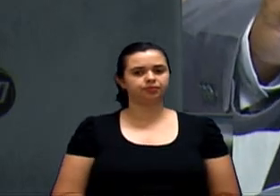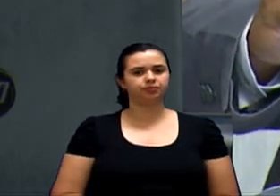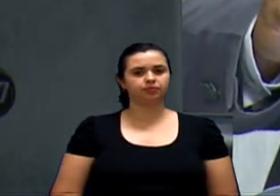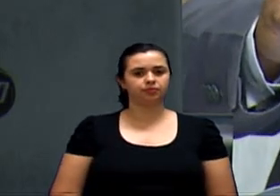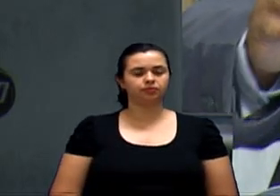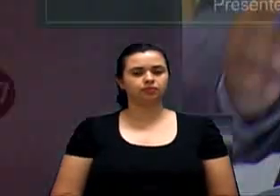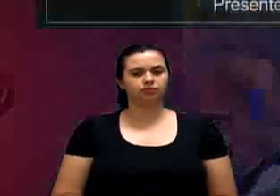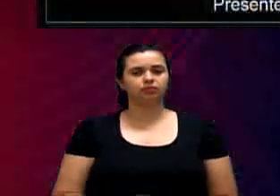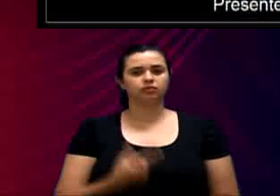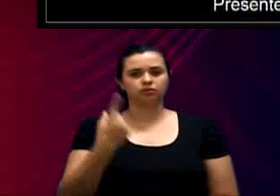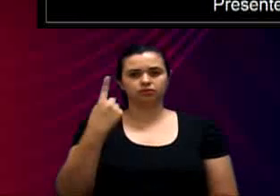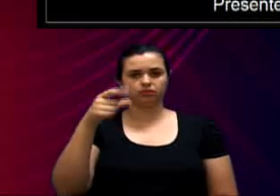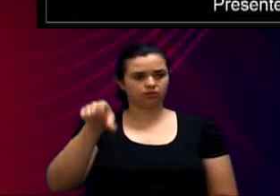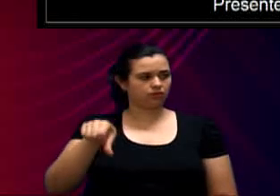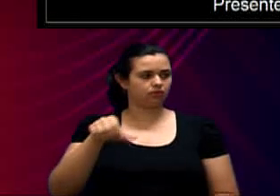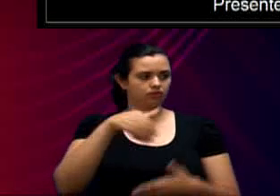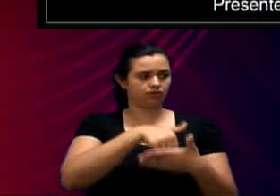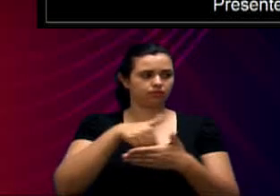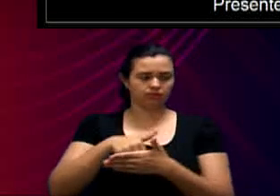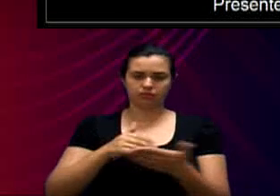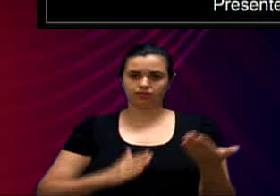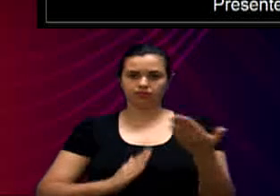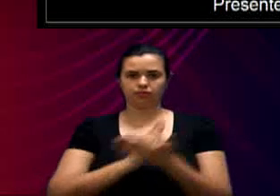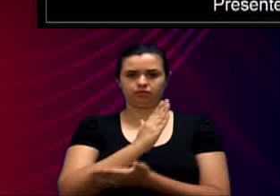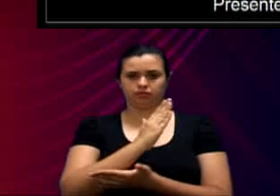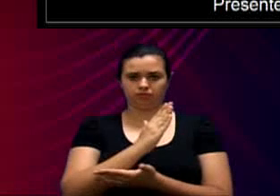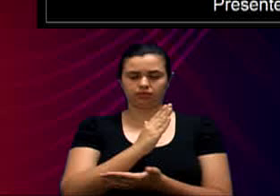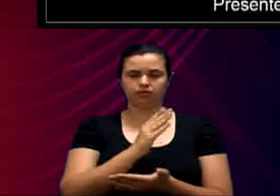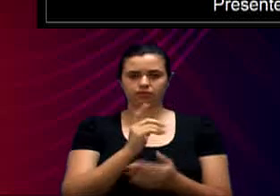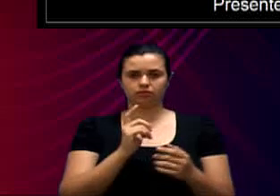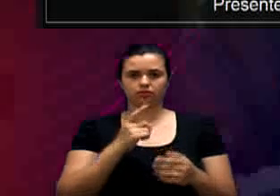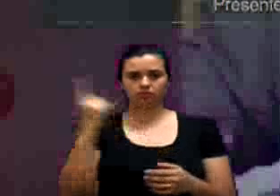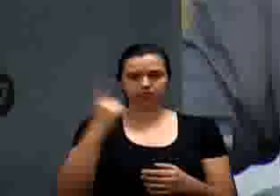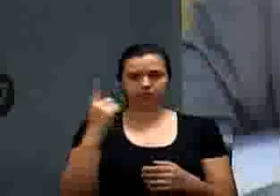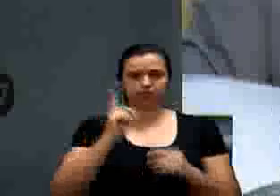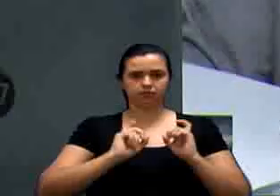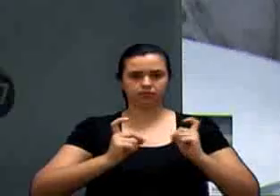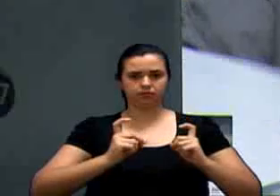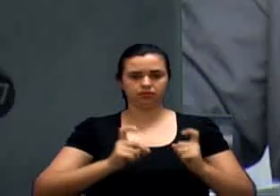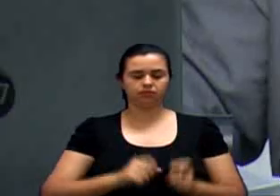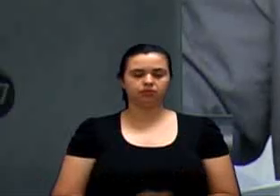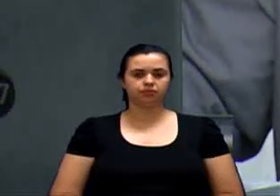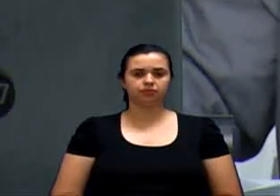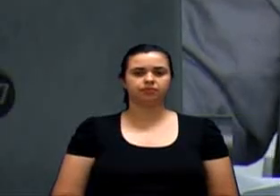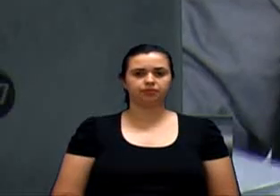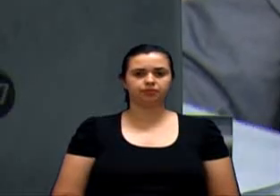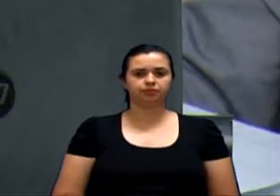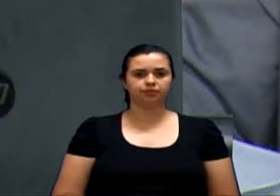Tendo obtido 19 votos, declaro aprovado em primeira discussão.